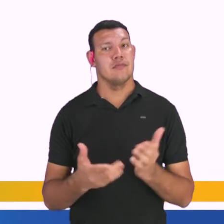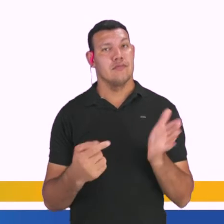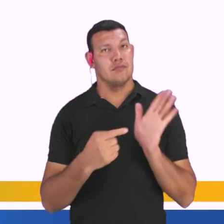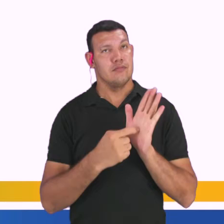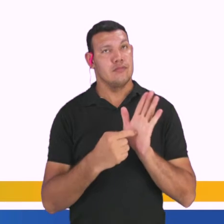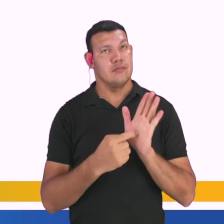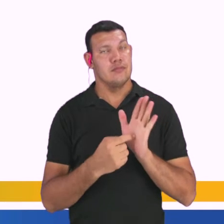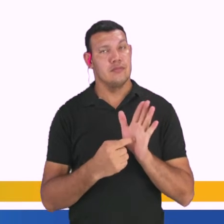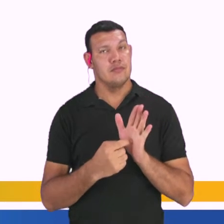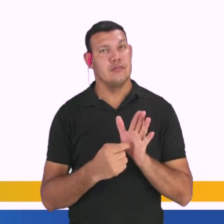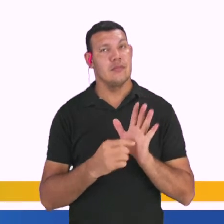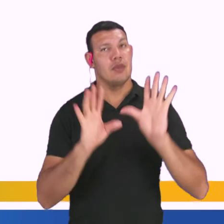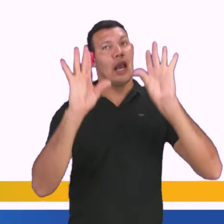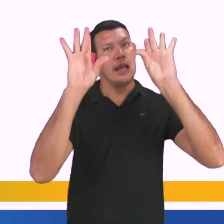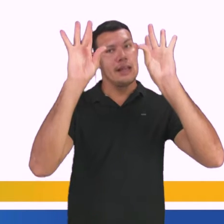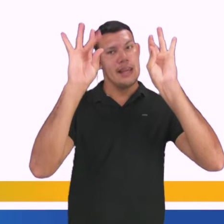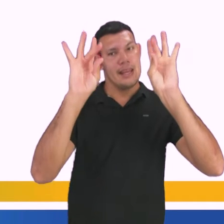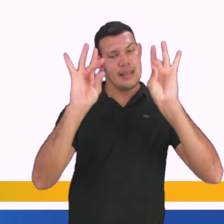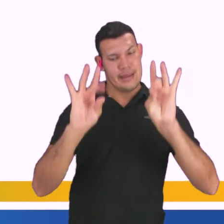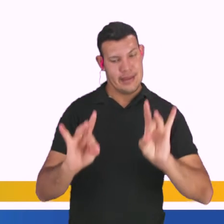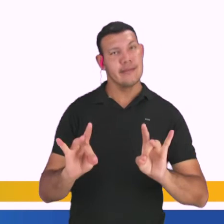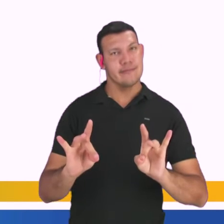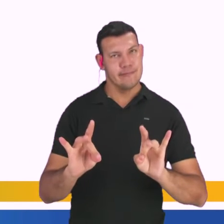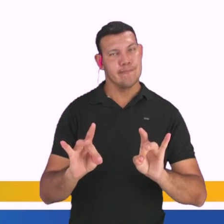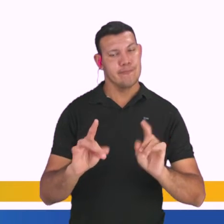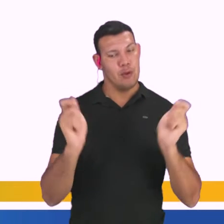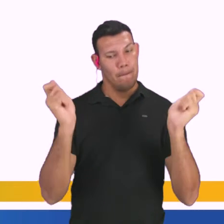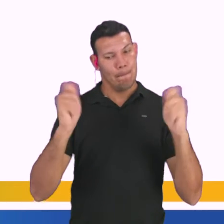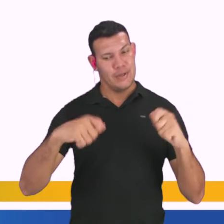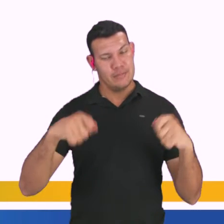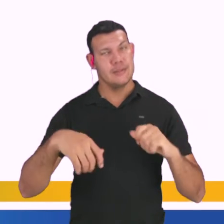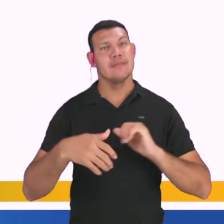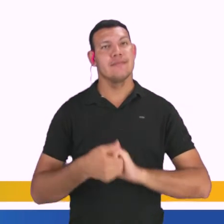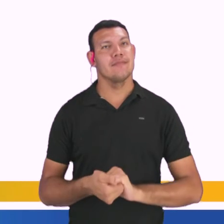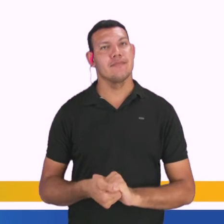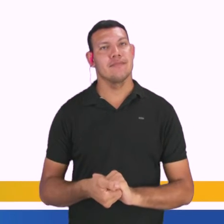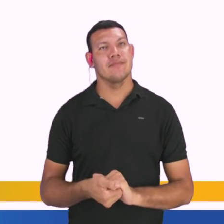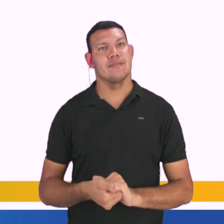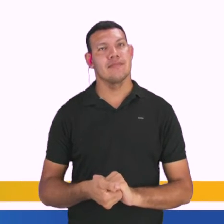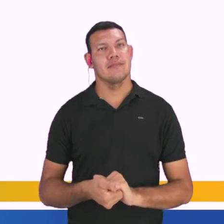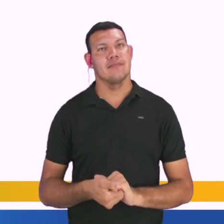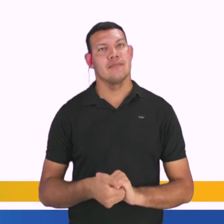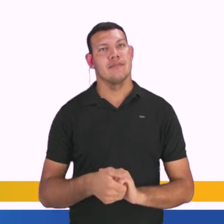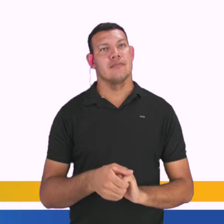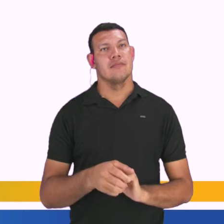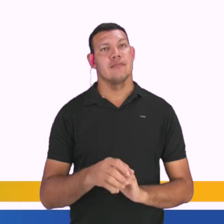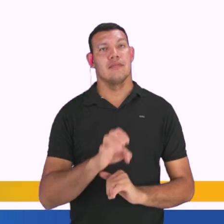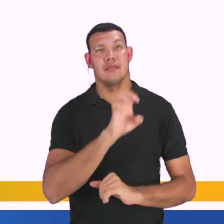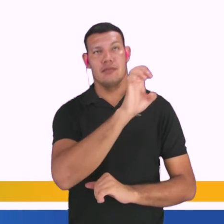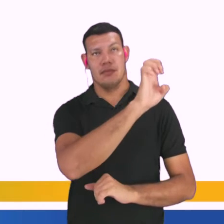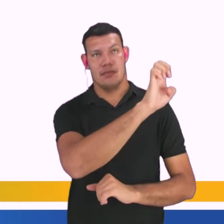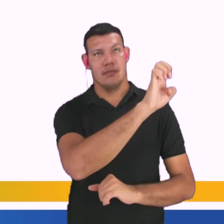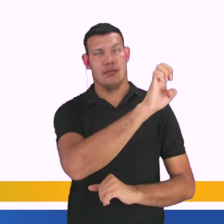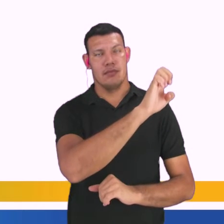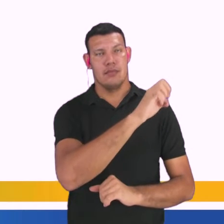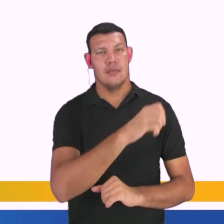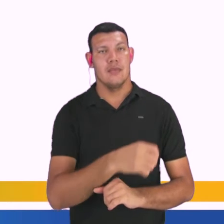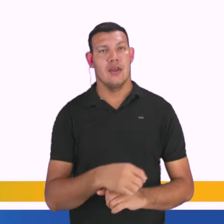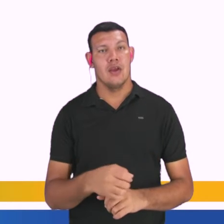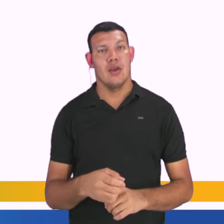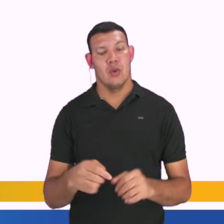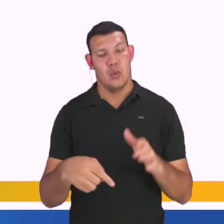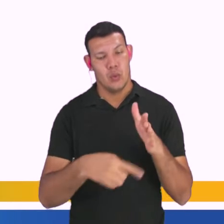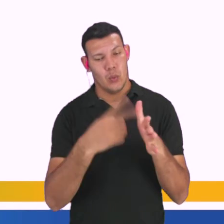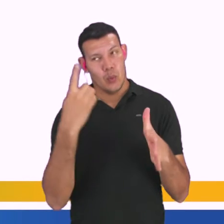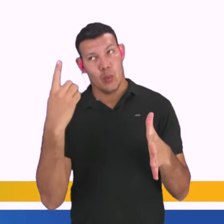nós vamos descrever os casos possíveis Então você pensa em mim que será